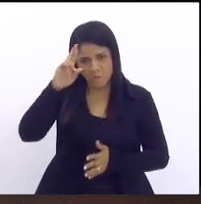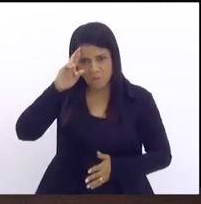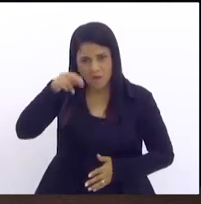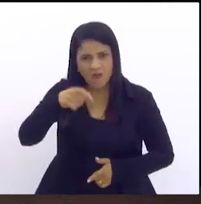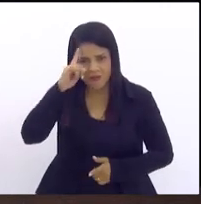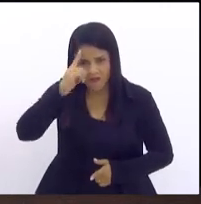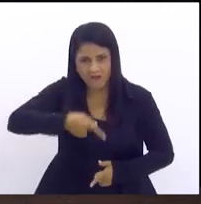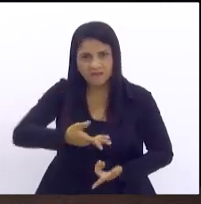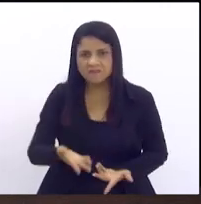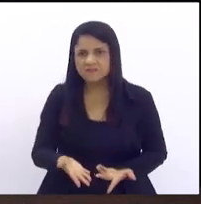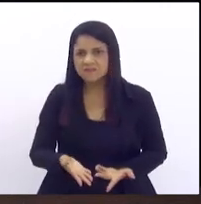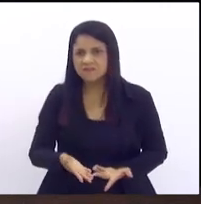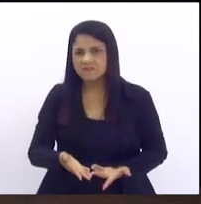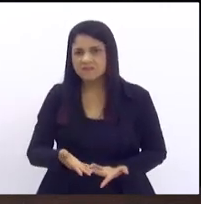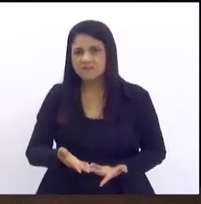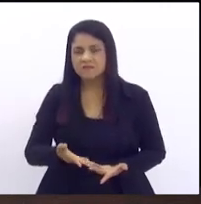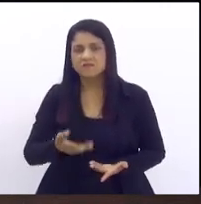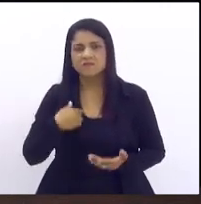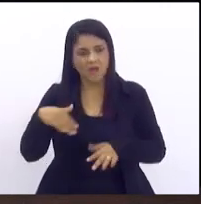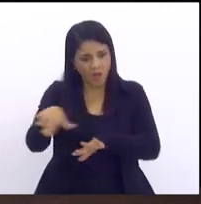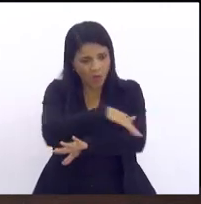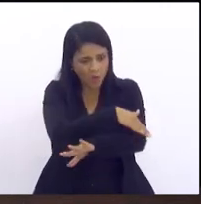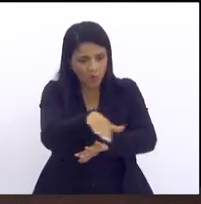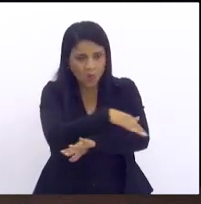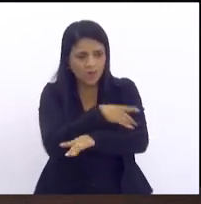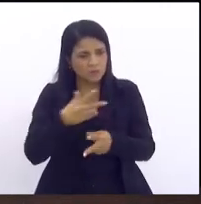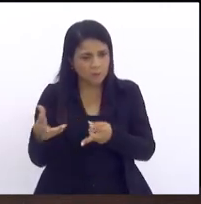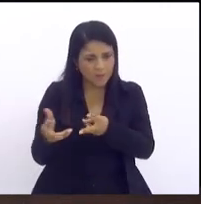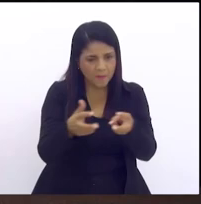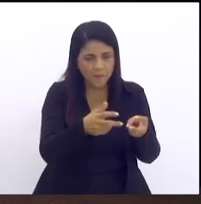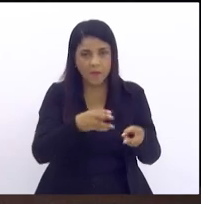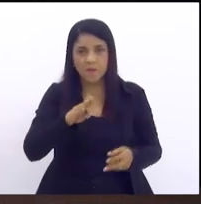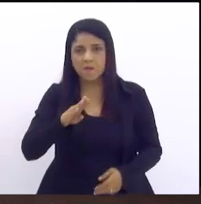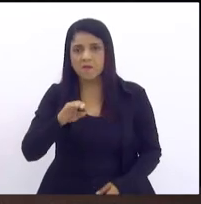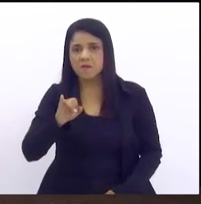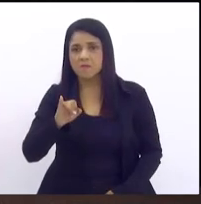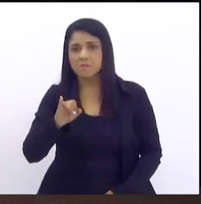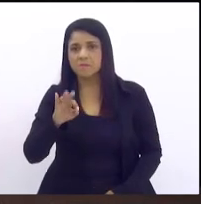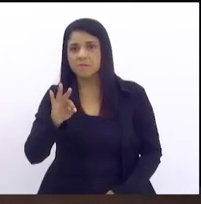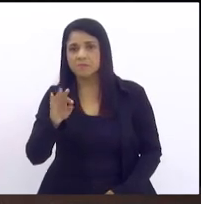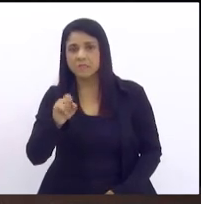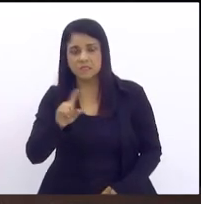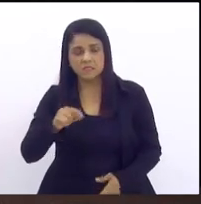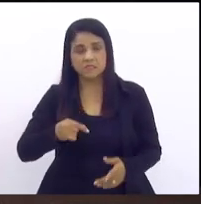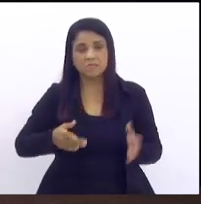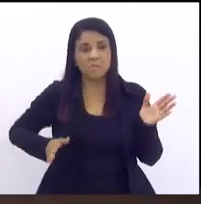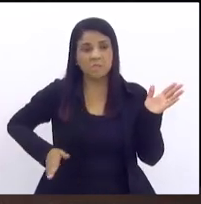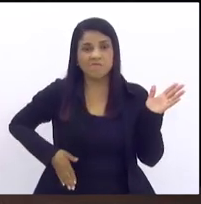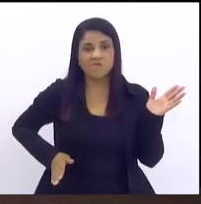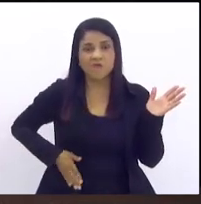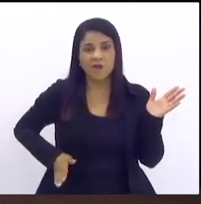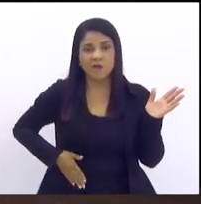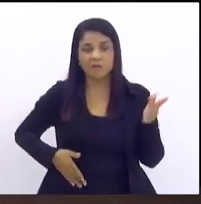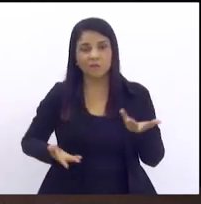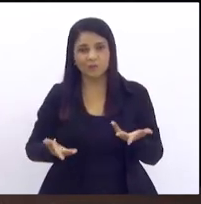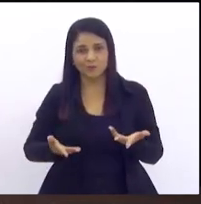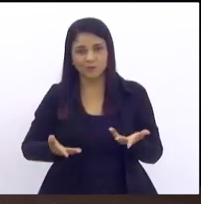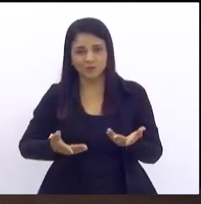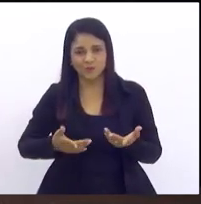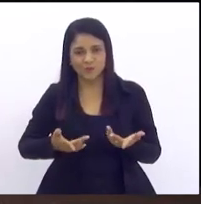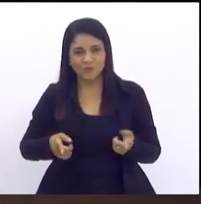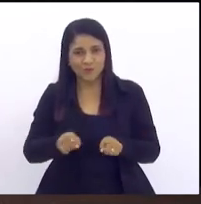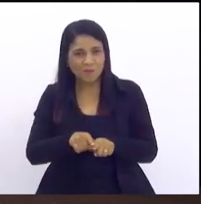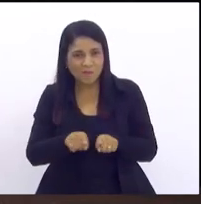nas ruas do Rio de Janeiro blitz, né, que são feitas pelos miliantes, pelos vagabundos, né, pelos delinquentes da vida